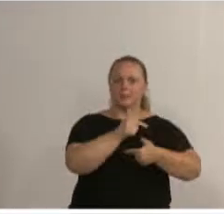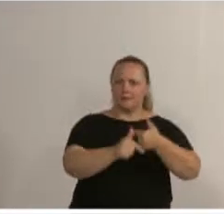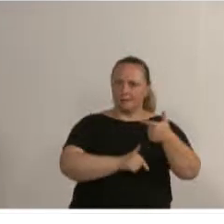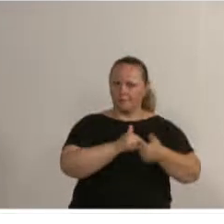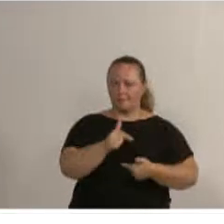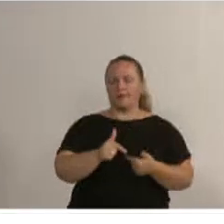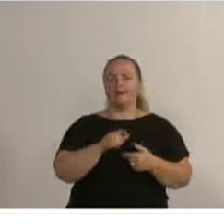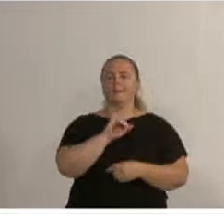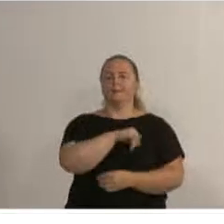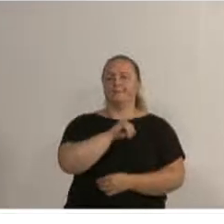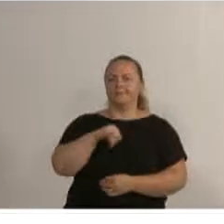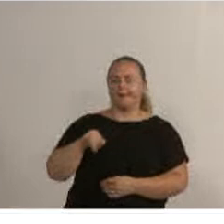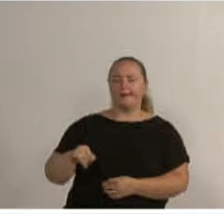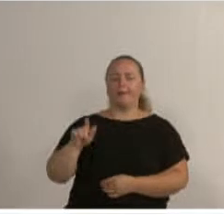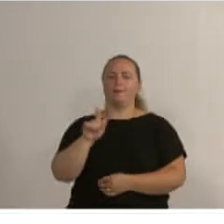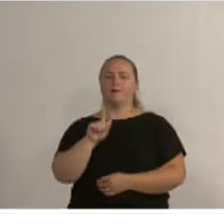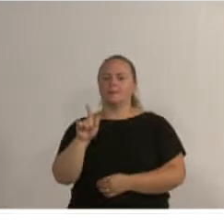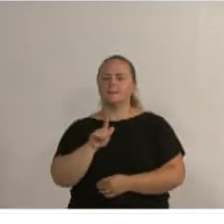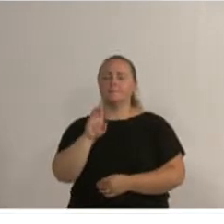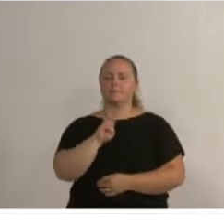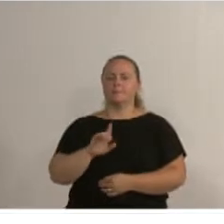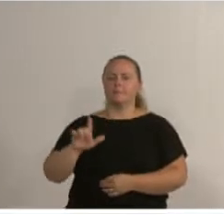de Indaial, de Gaspar, de Blumenau.